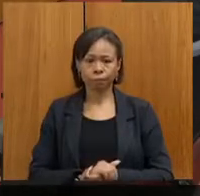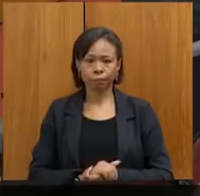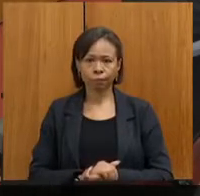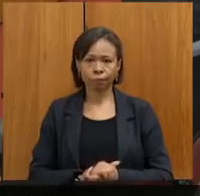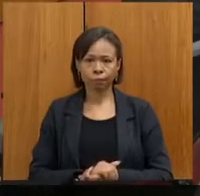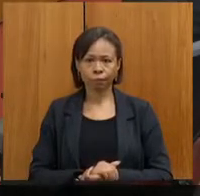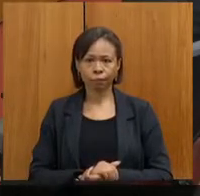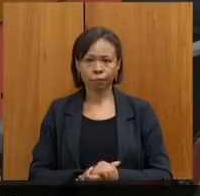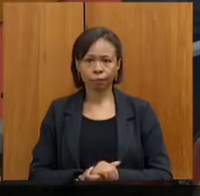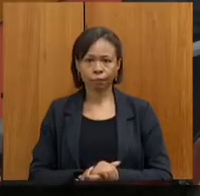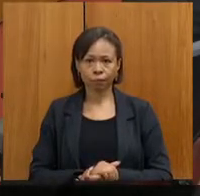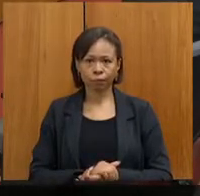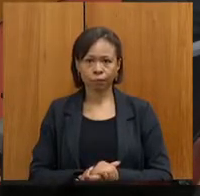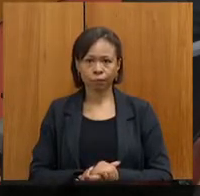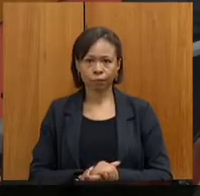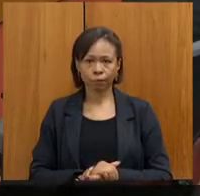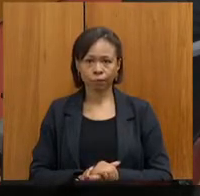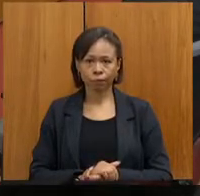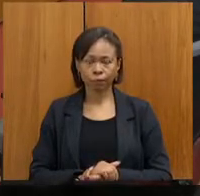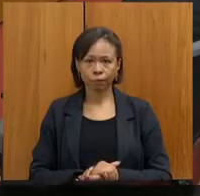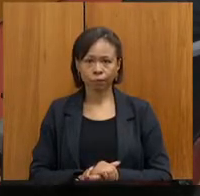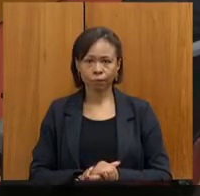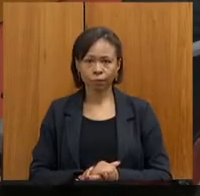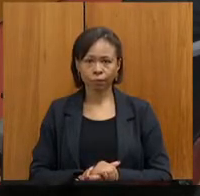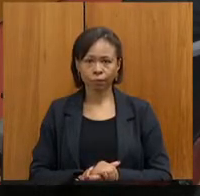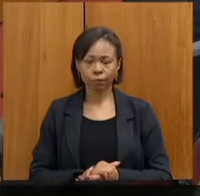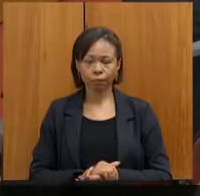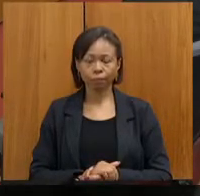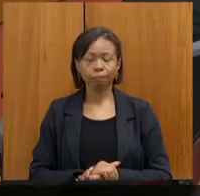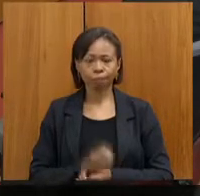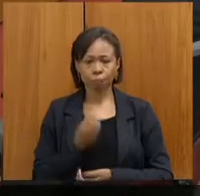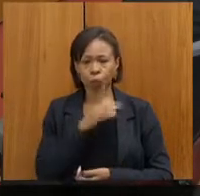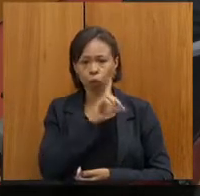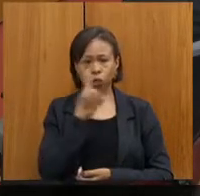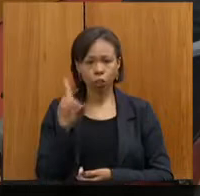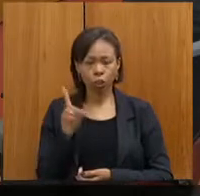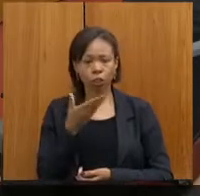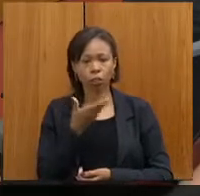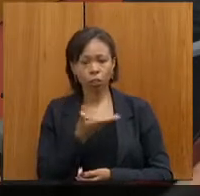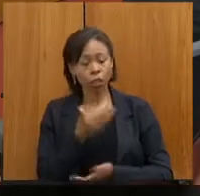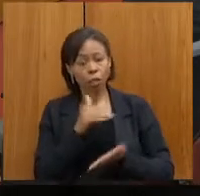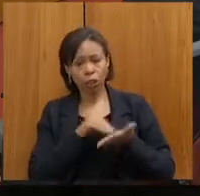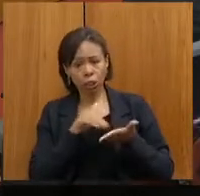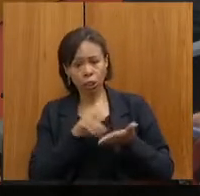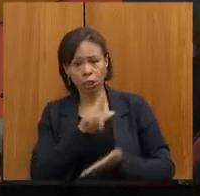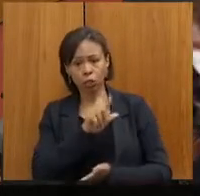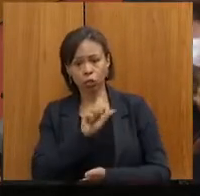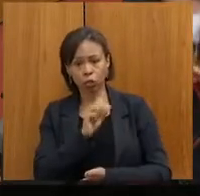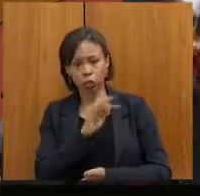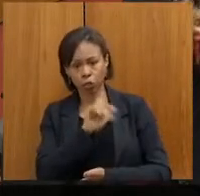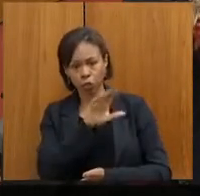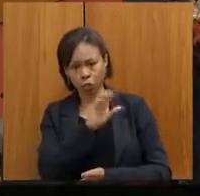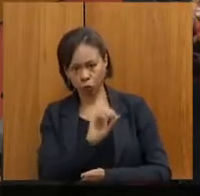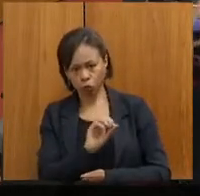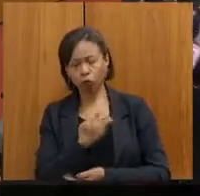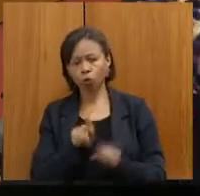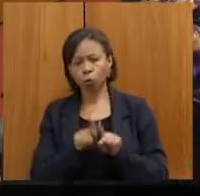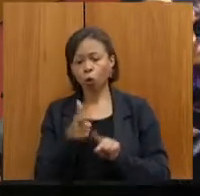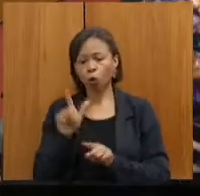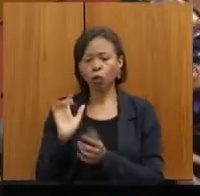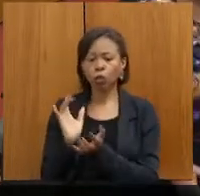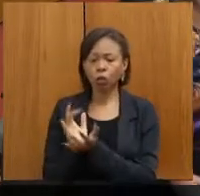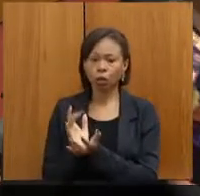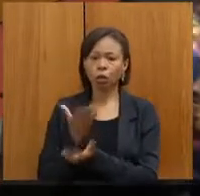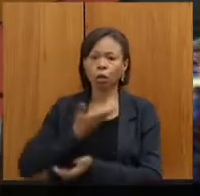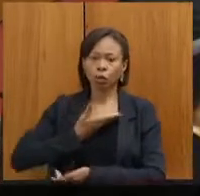Presidente com a palavra Oi bom dia secretário da fazenda do seu Gustavo Barbosa Bom dia os demais colegas